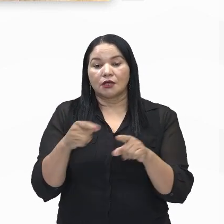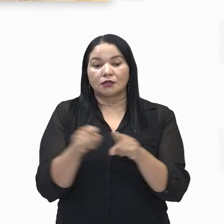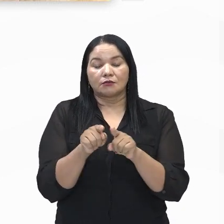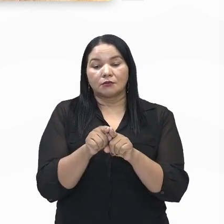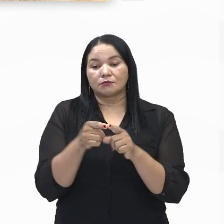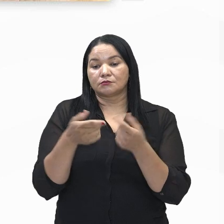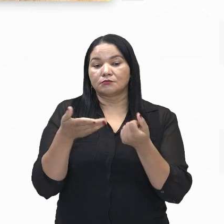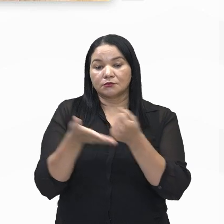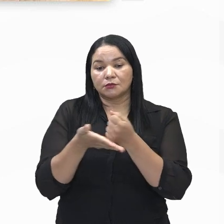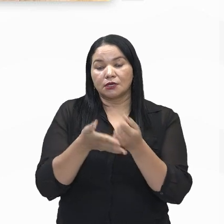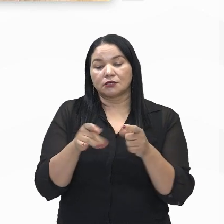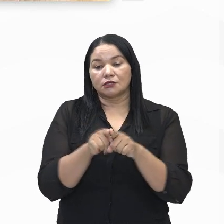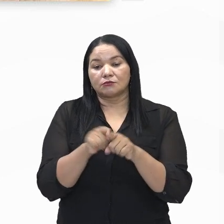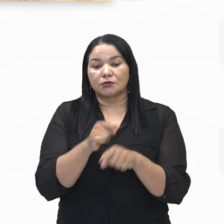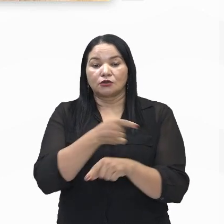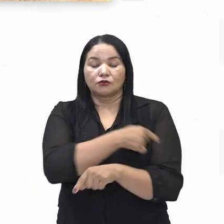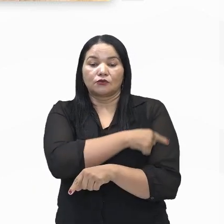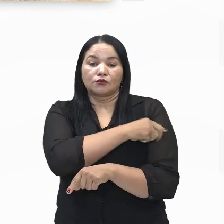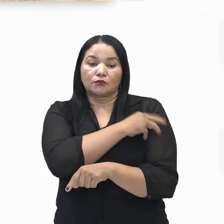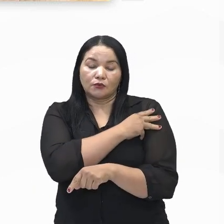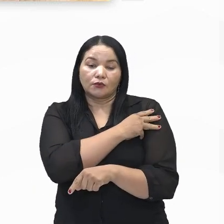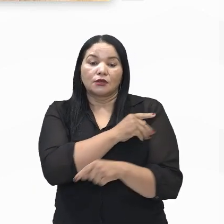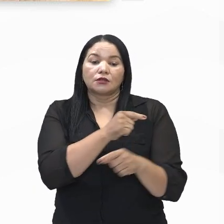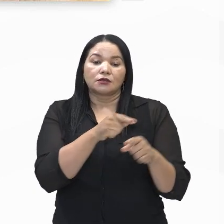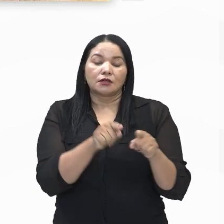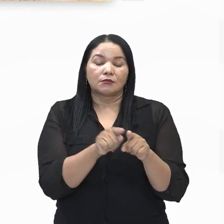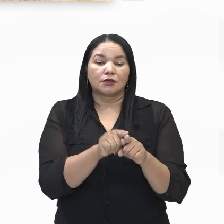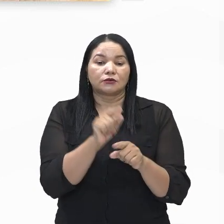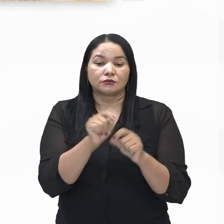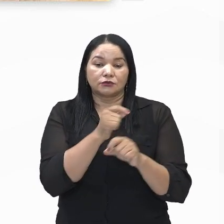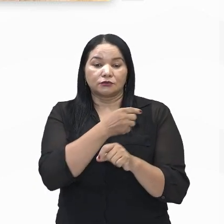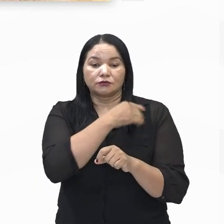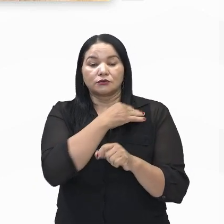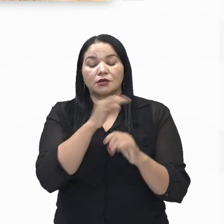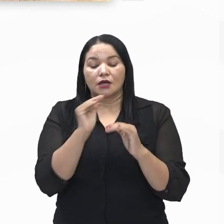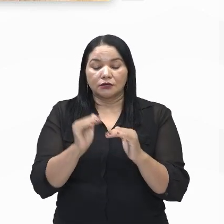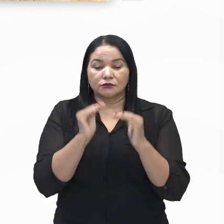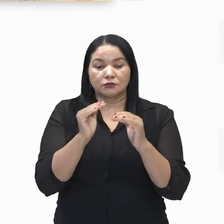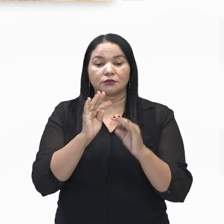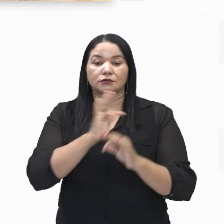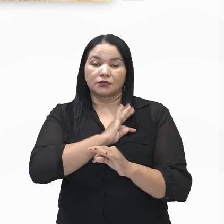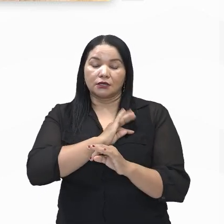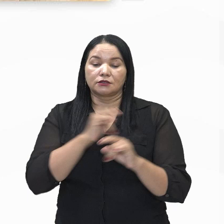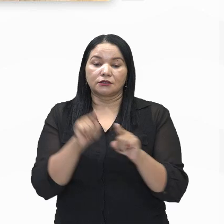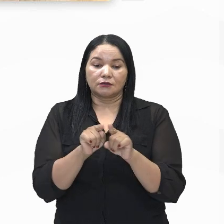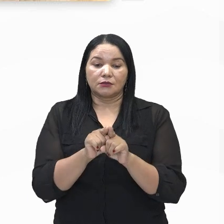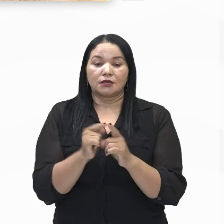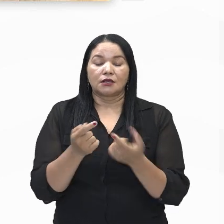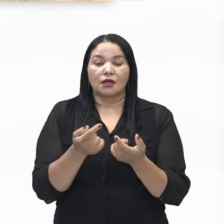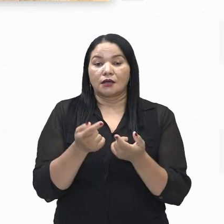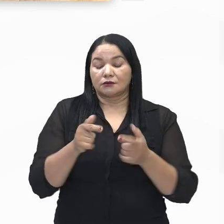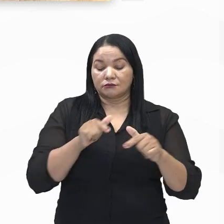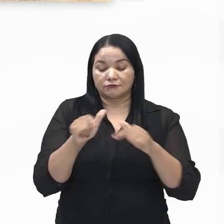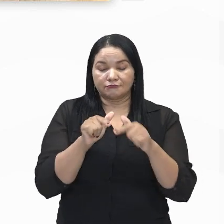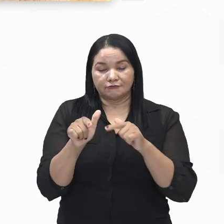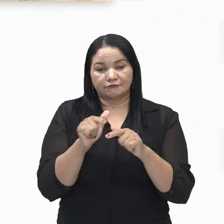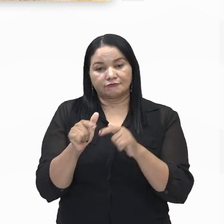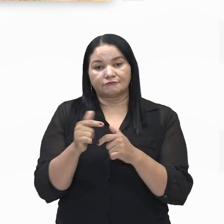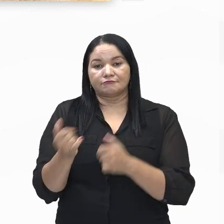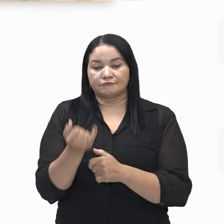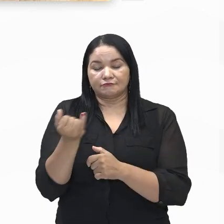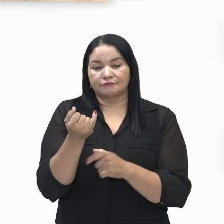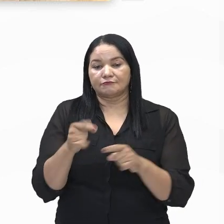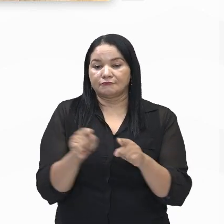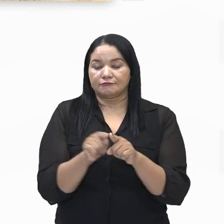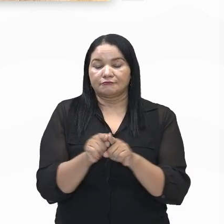educação técnica, profissional e superior e a garantia de habilidade necessária para o trabalho decente. Então,